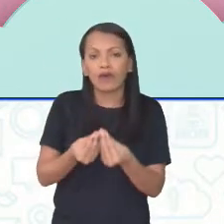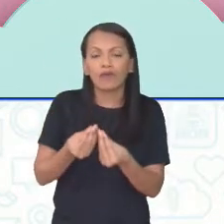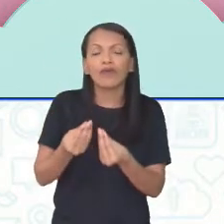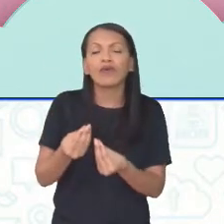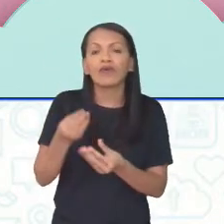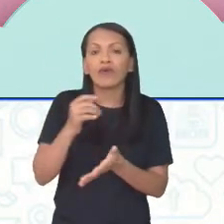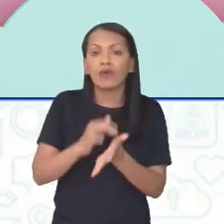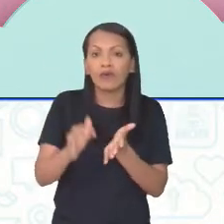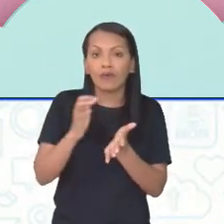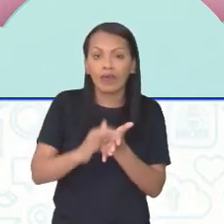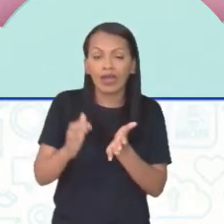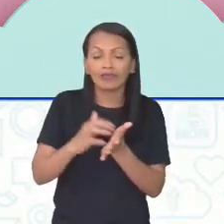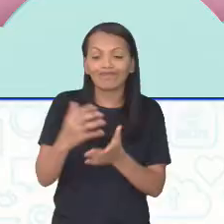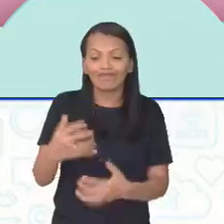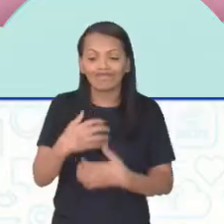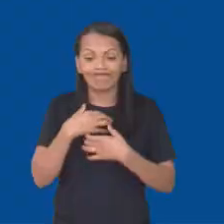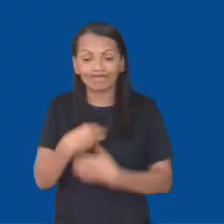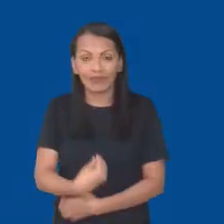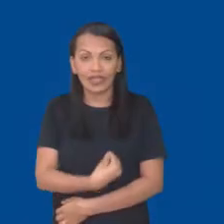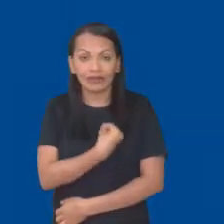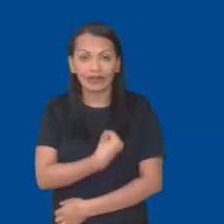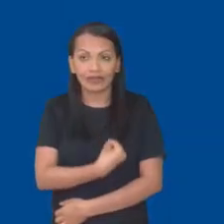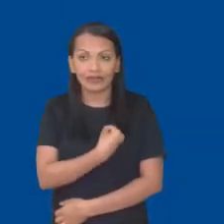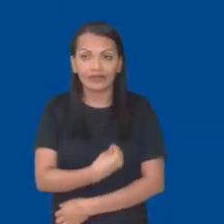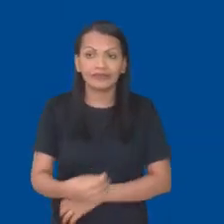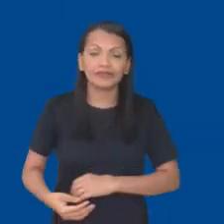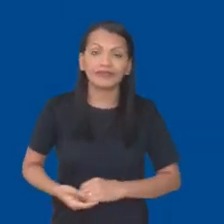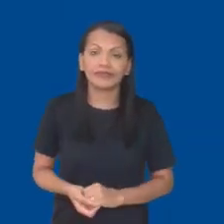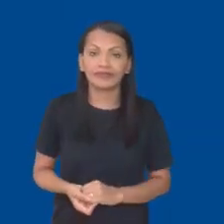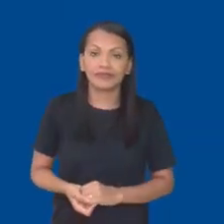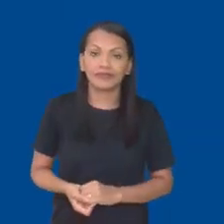dela. Bora assistir? Vamos lá? Animados? Sim.